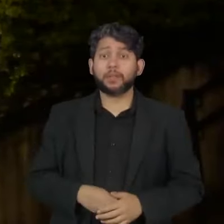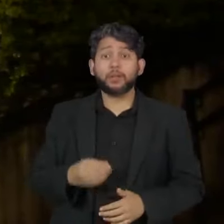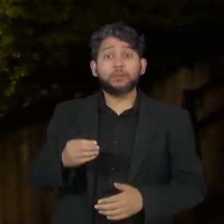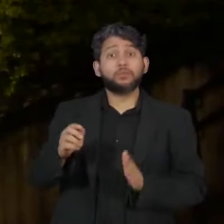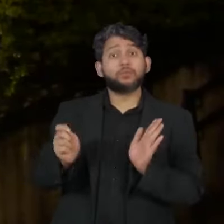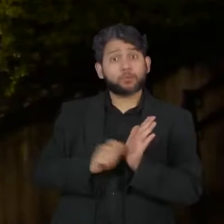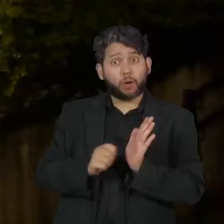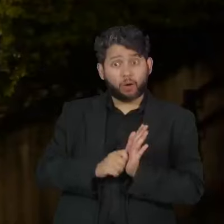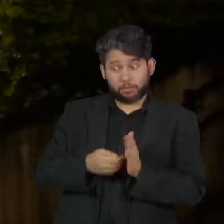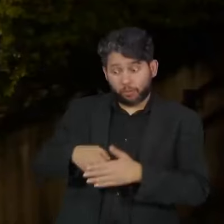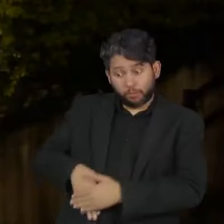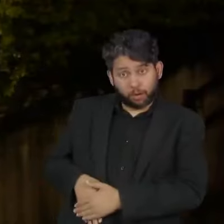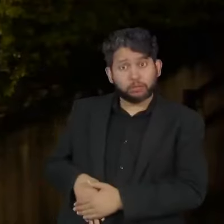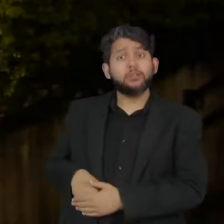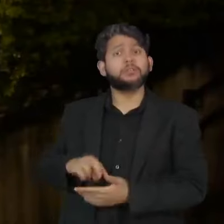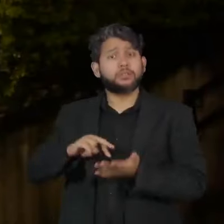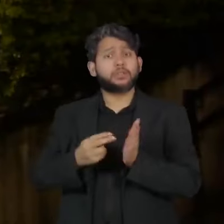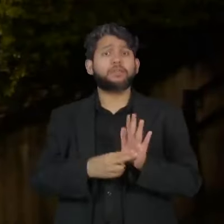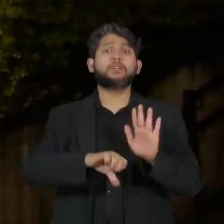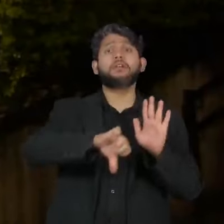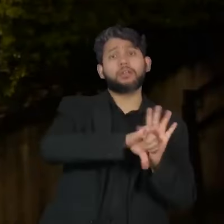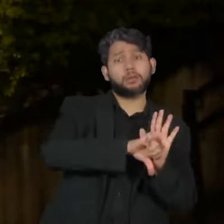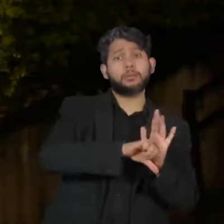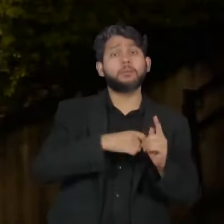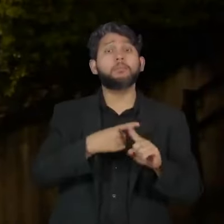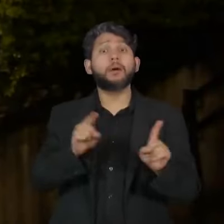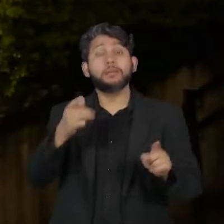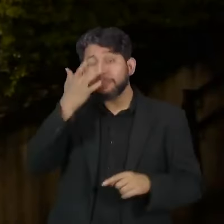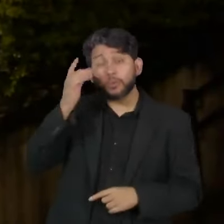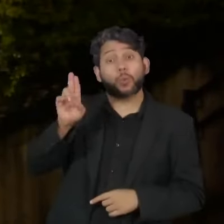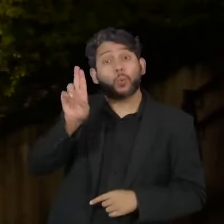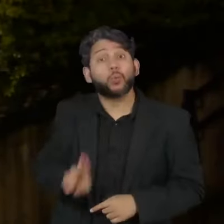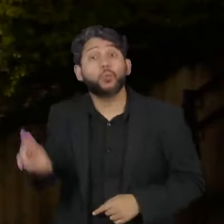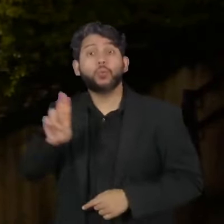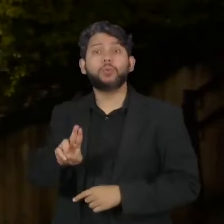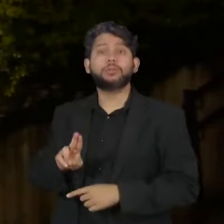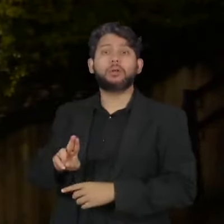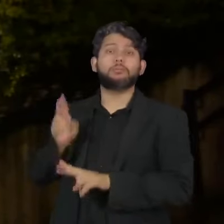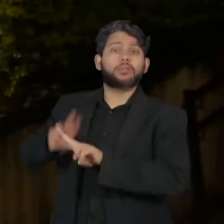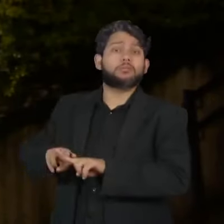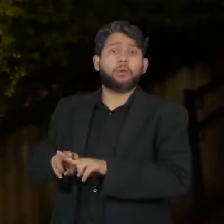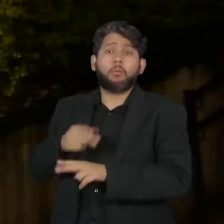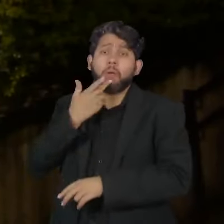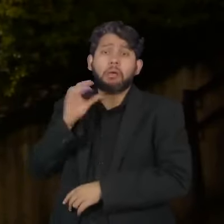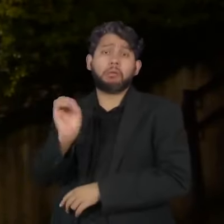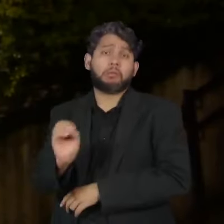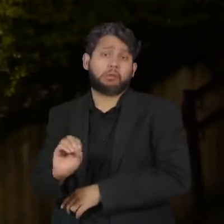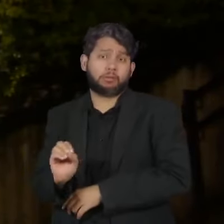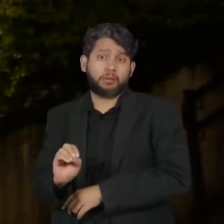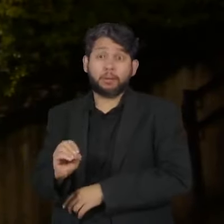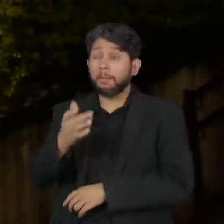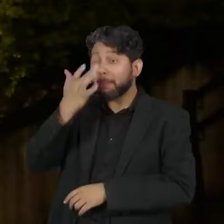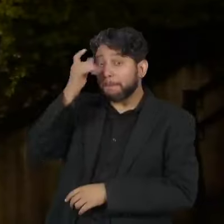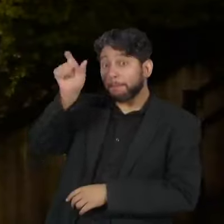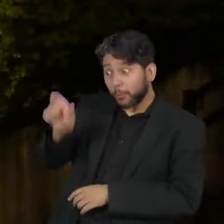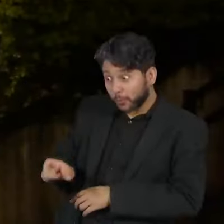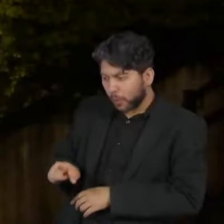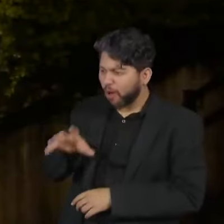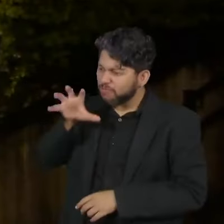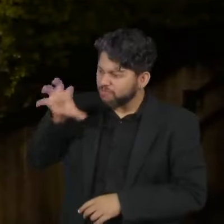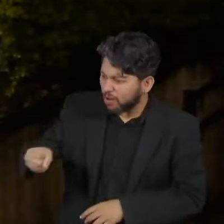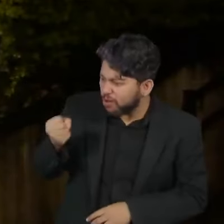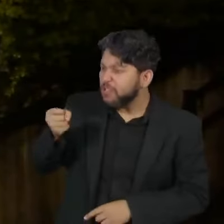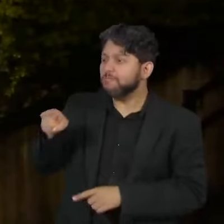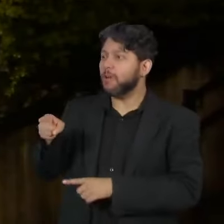considerado crime, a Constituição não prevê pena de prisão para usuários. Mas quem define se a pessoa encontrada com drogas é usuária